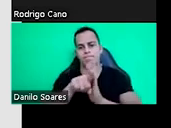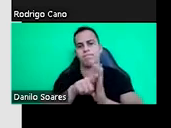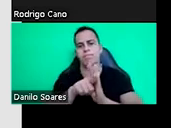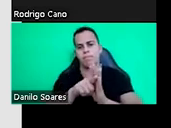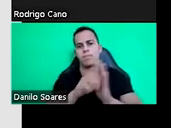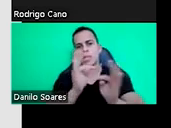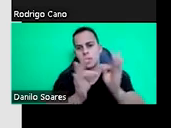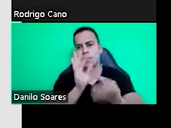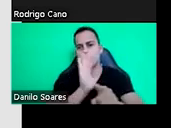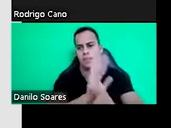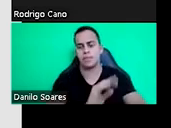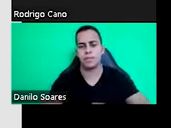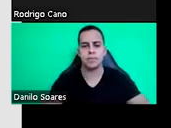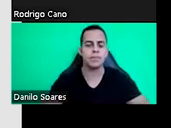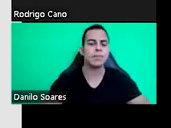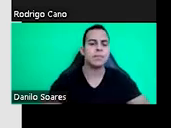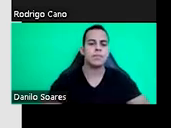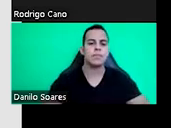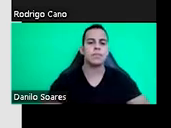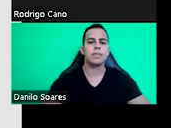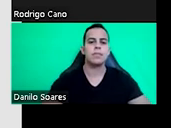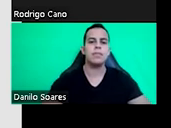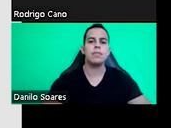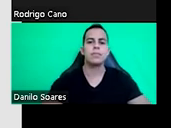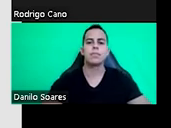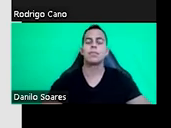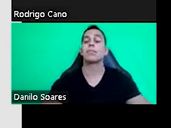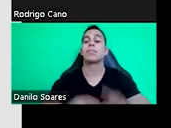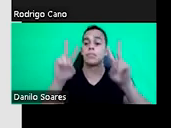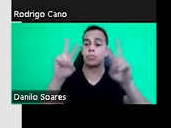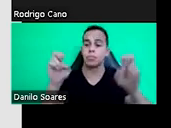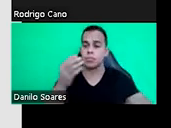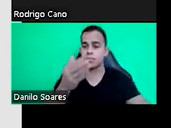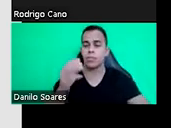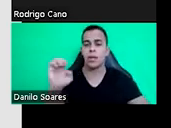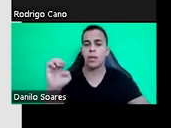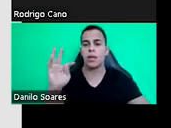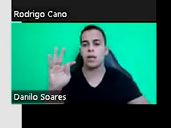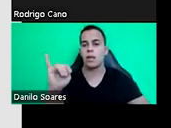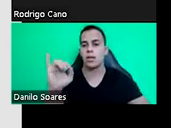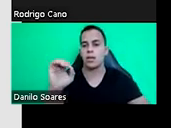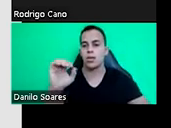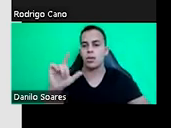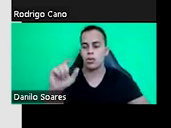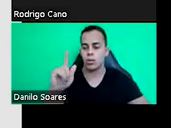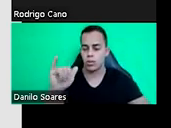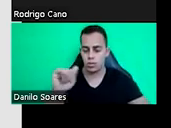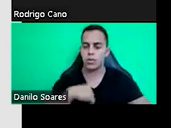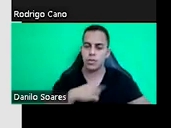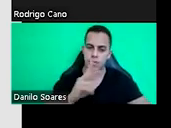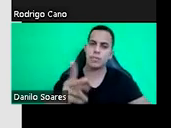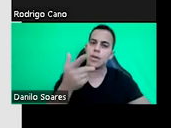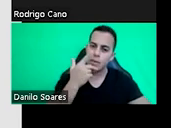tratadas. Em relação à etiologia, sempre quando eu saio por aí falando de TDAH, eu escuto